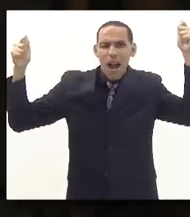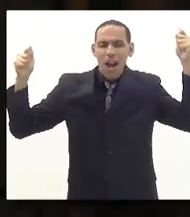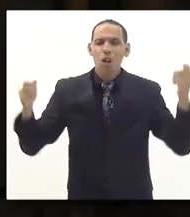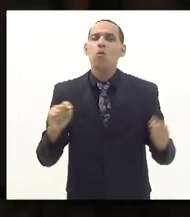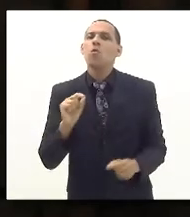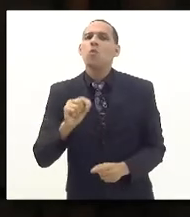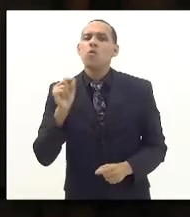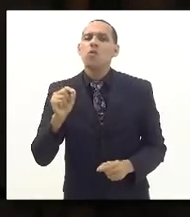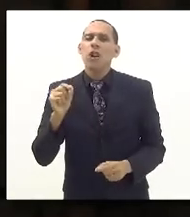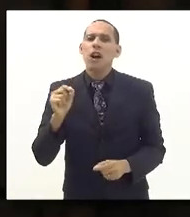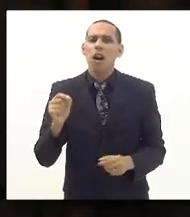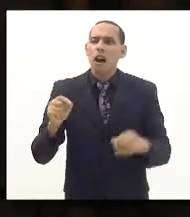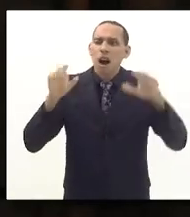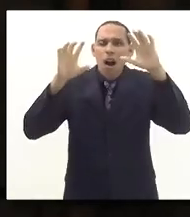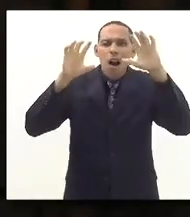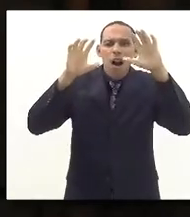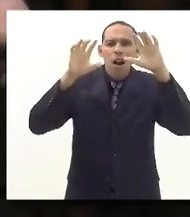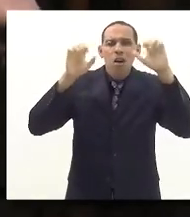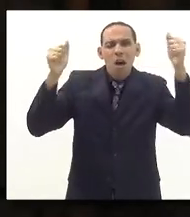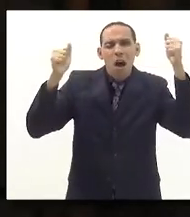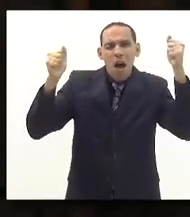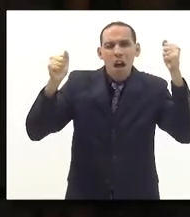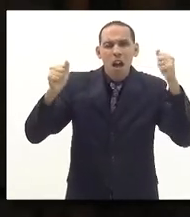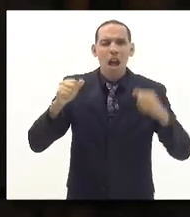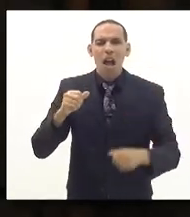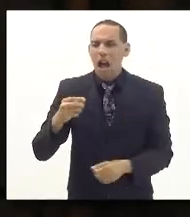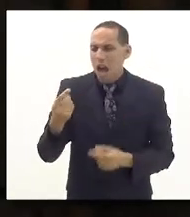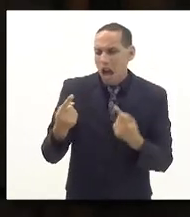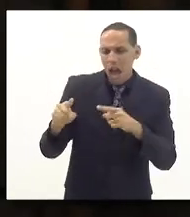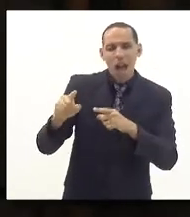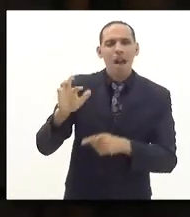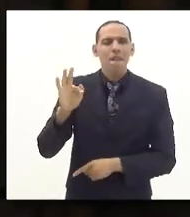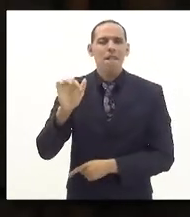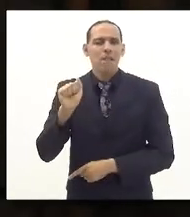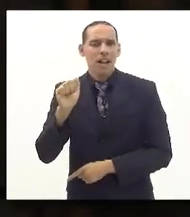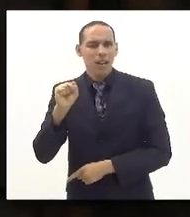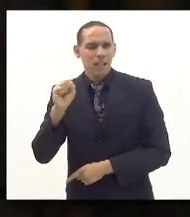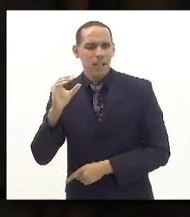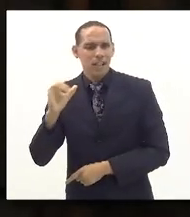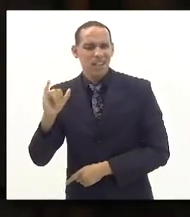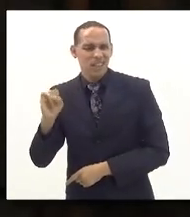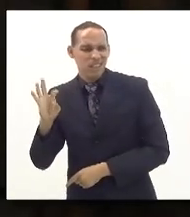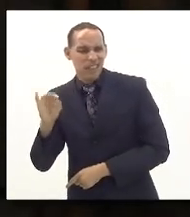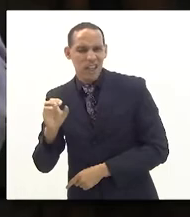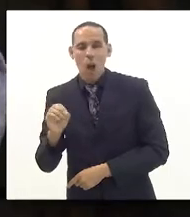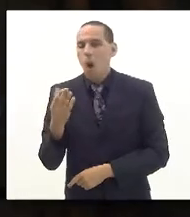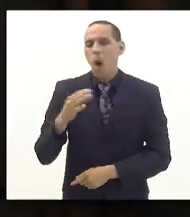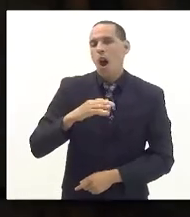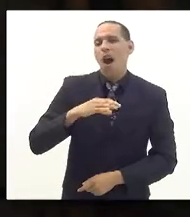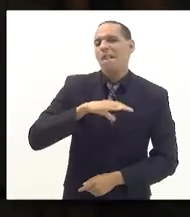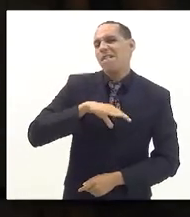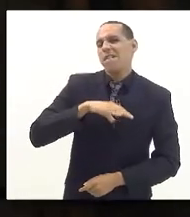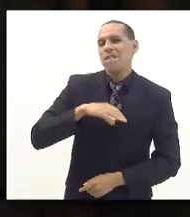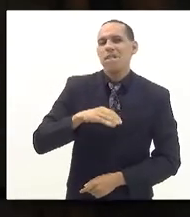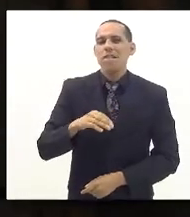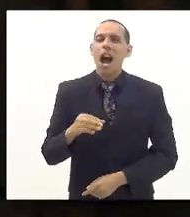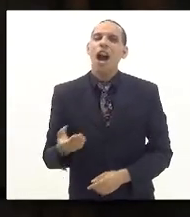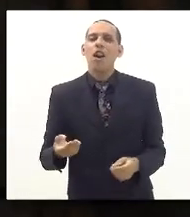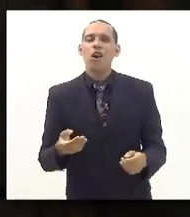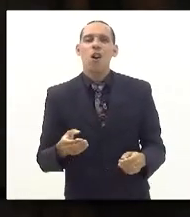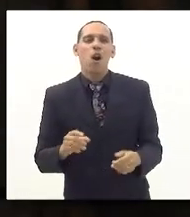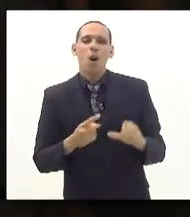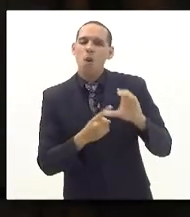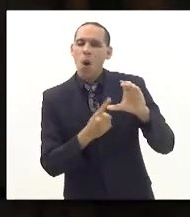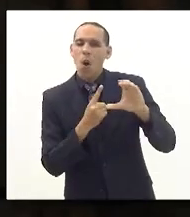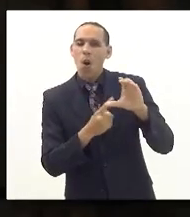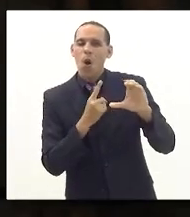Torcida antifascista, tricolores de esquerda, Vasco comunista ou qualquer coisa. E aí, essa